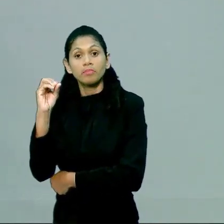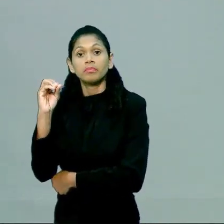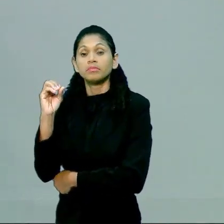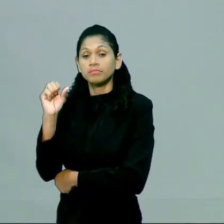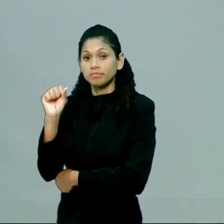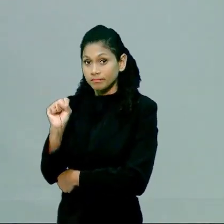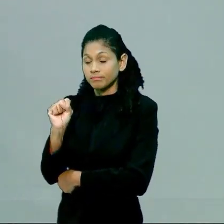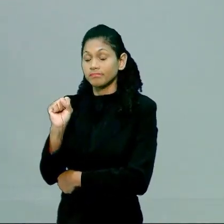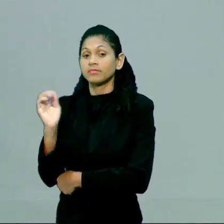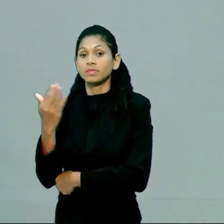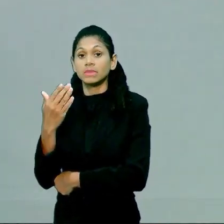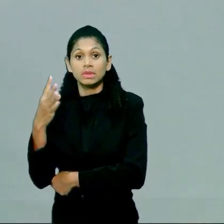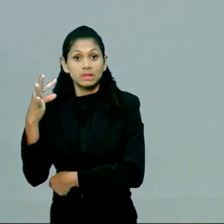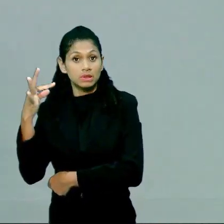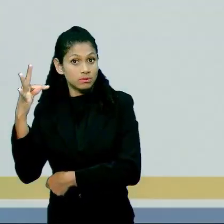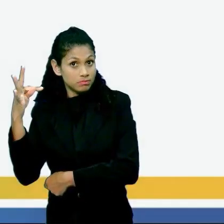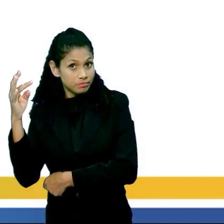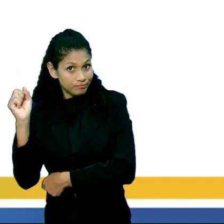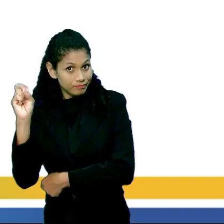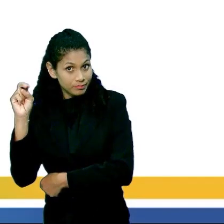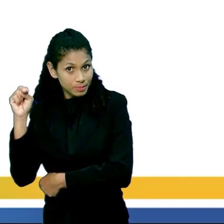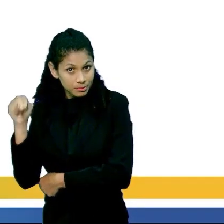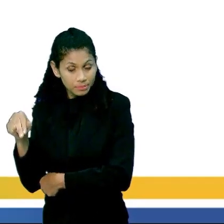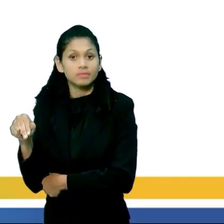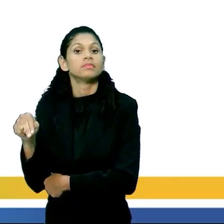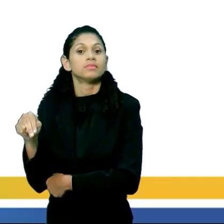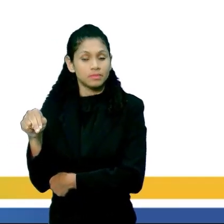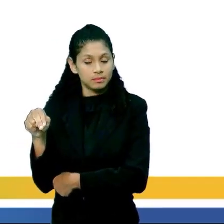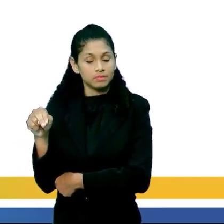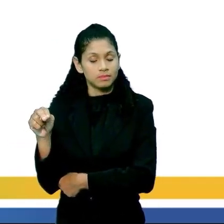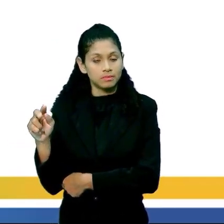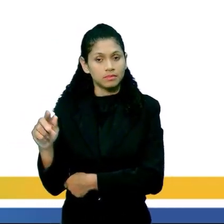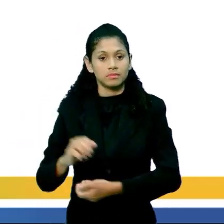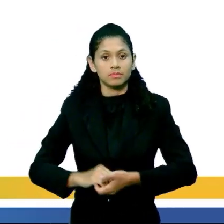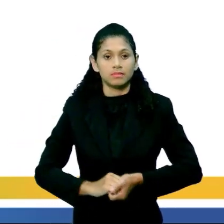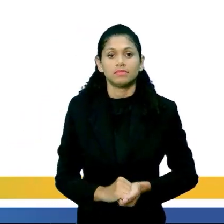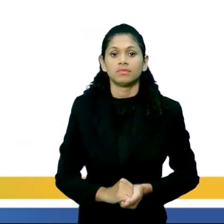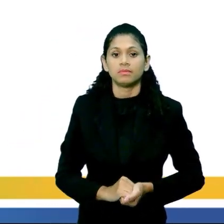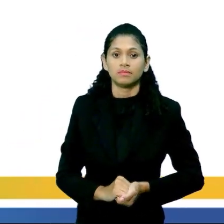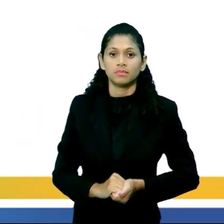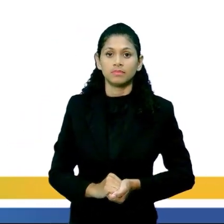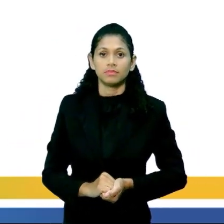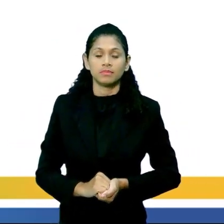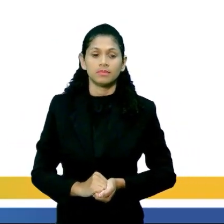essas partes. Então vamos lá. Então olha aí.